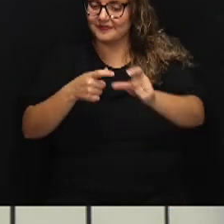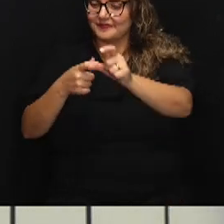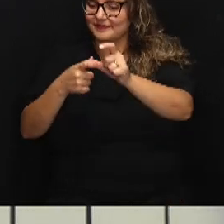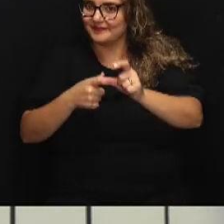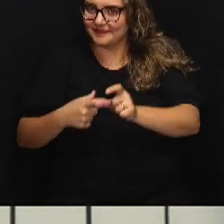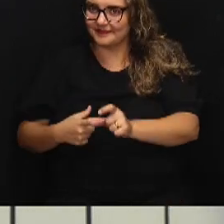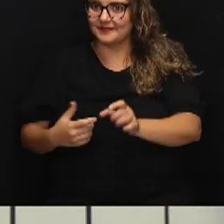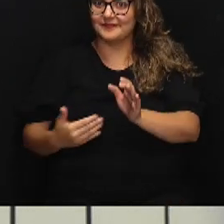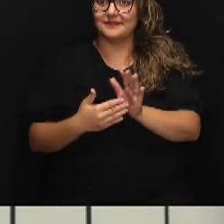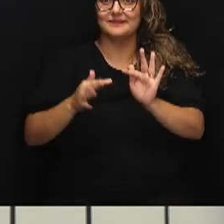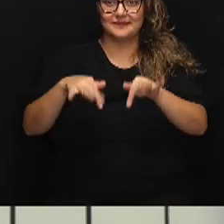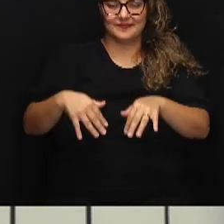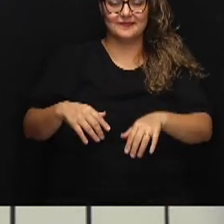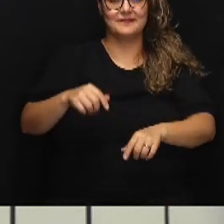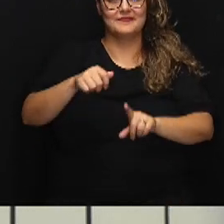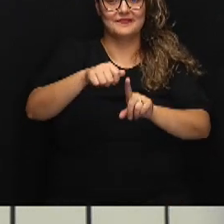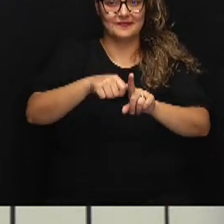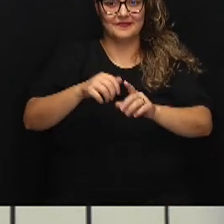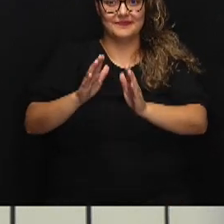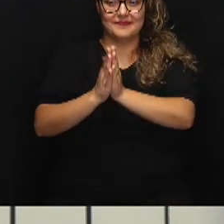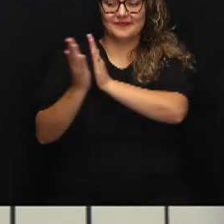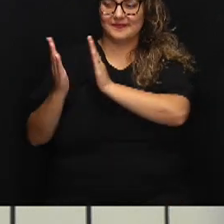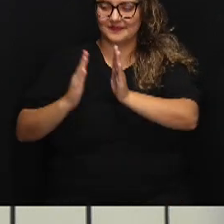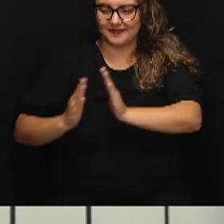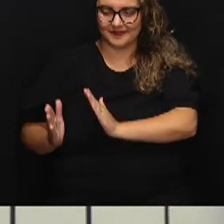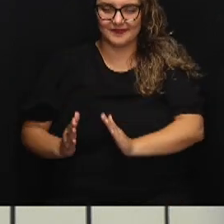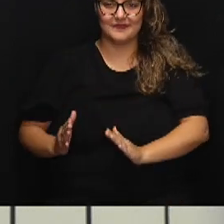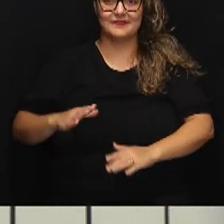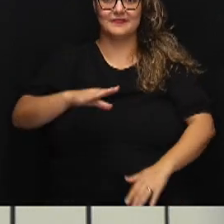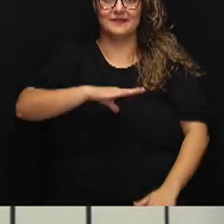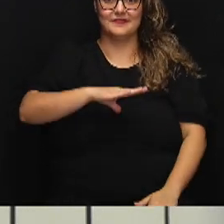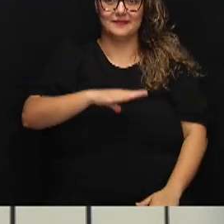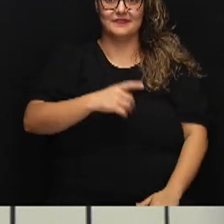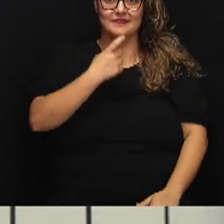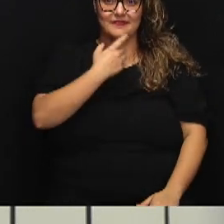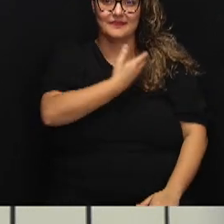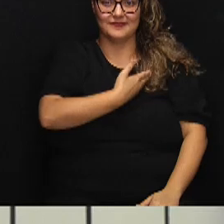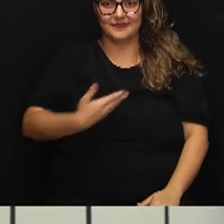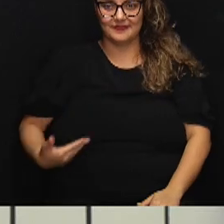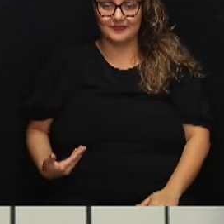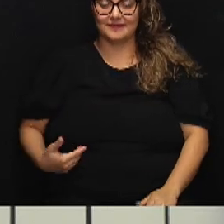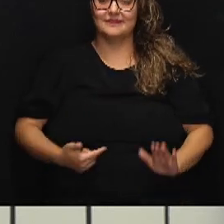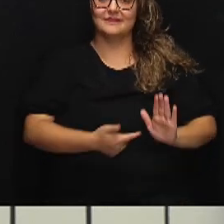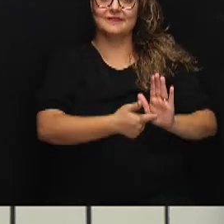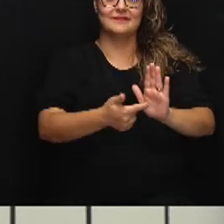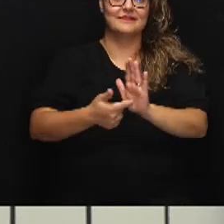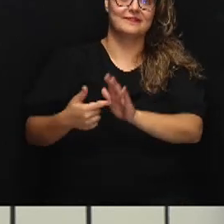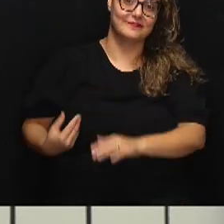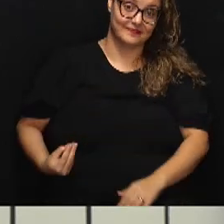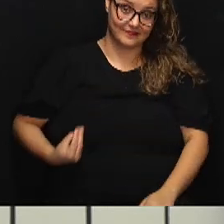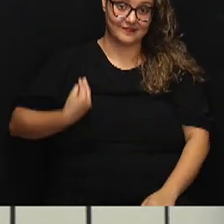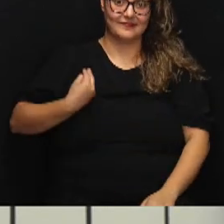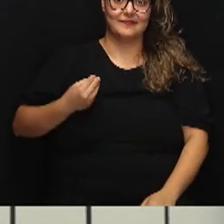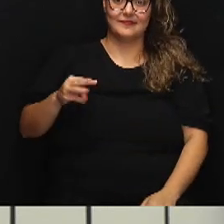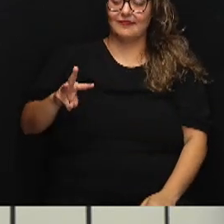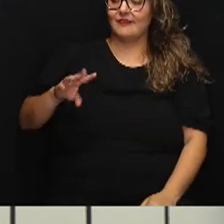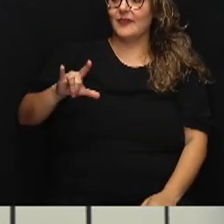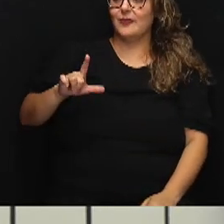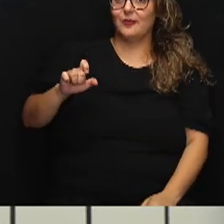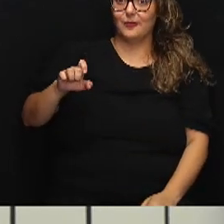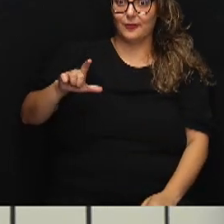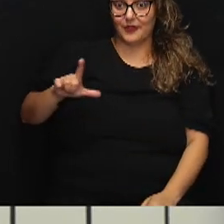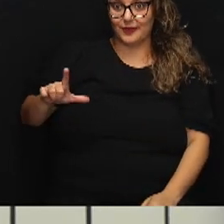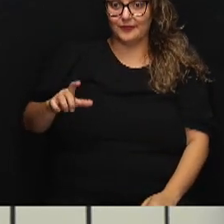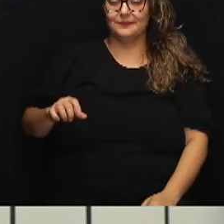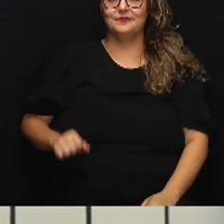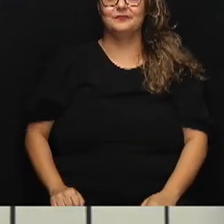mês, a Biblioteca Municipal de Campinas está com uma exposição sobre a vida e obra de Will Eisner, o